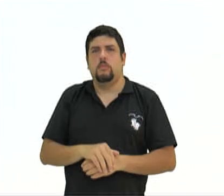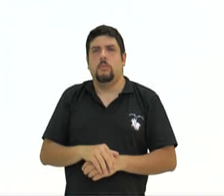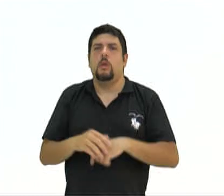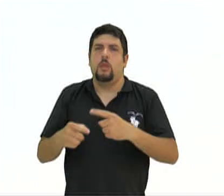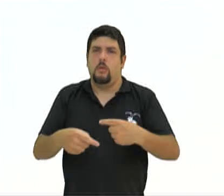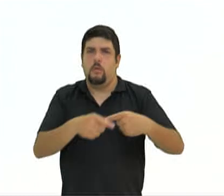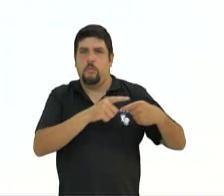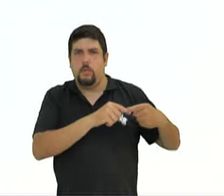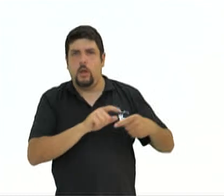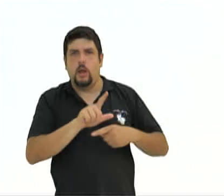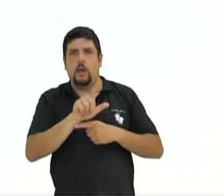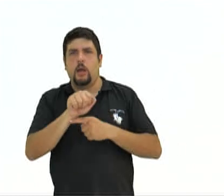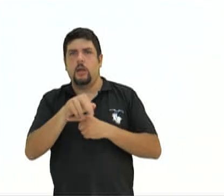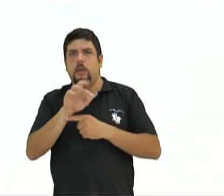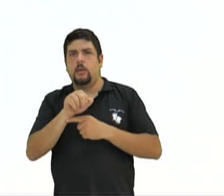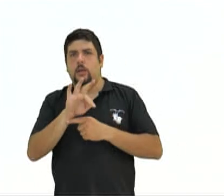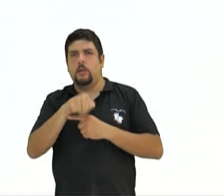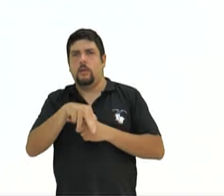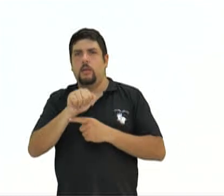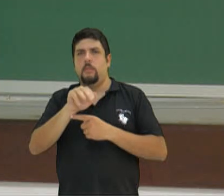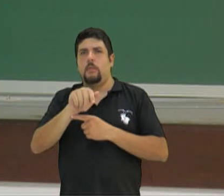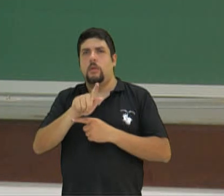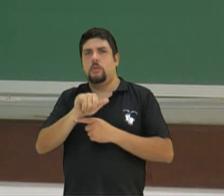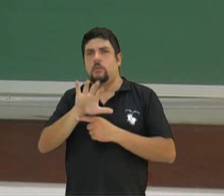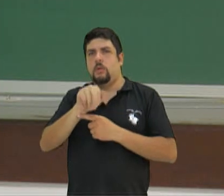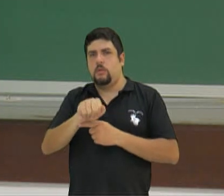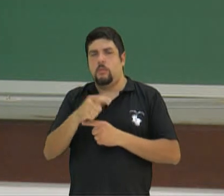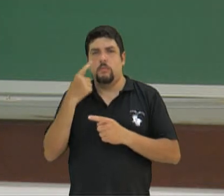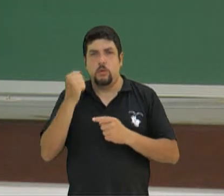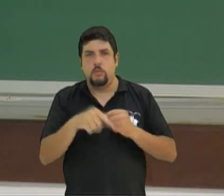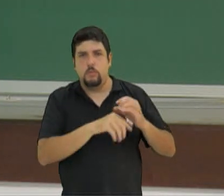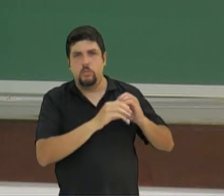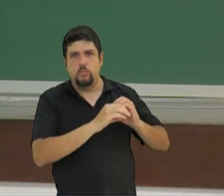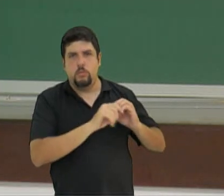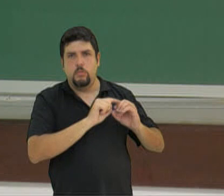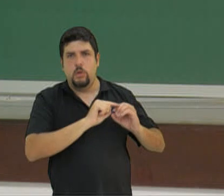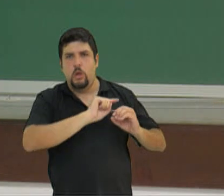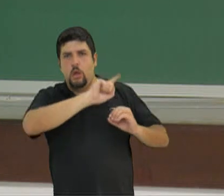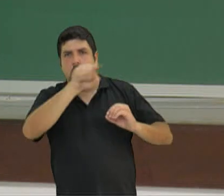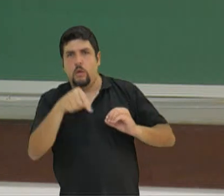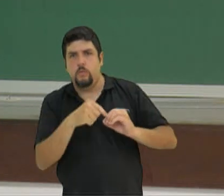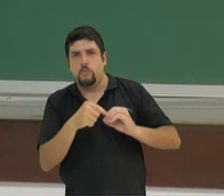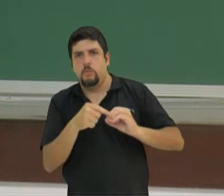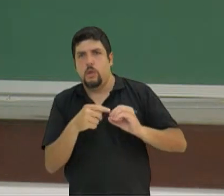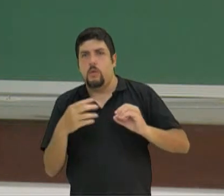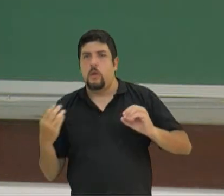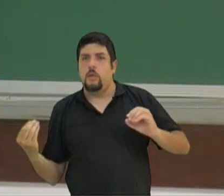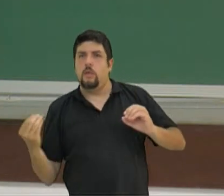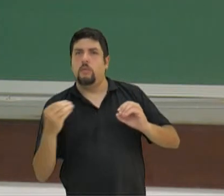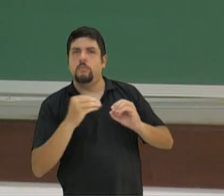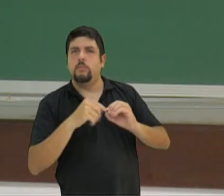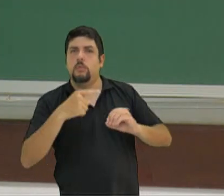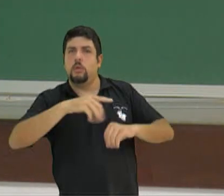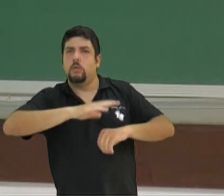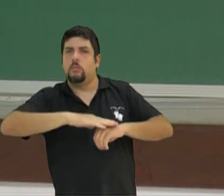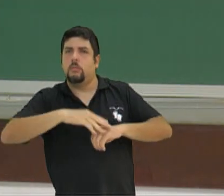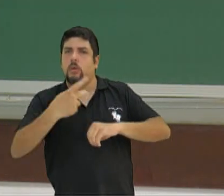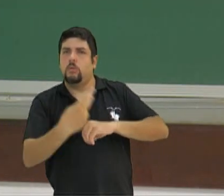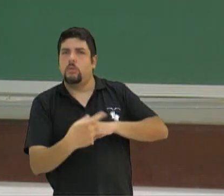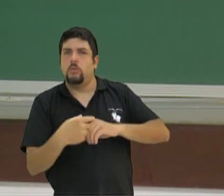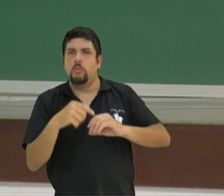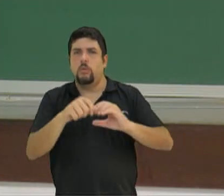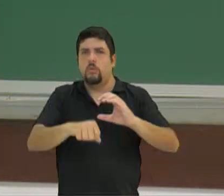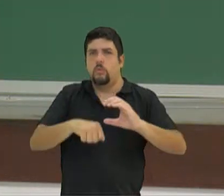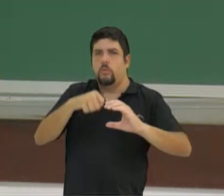lanterna mágica e ele já botou um outro elemento para ela girar sozinha aquelas imagens, né?